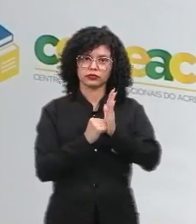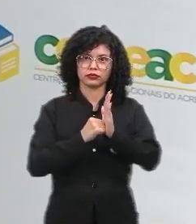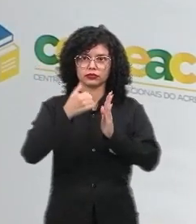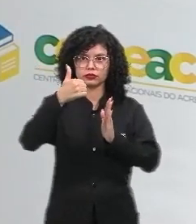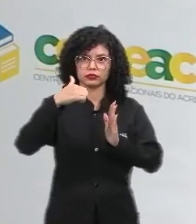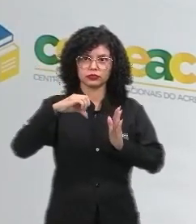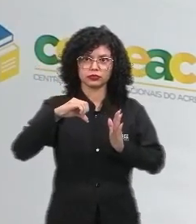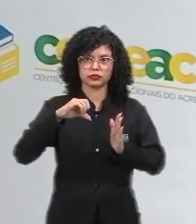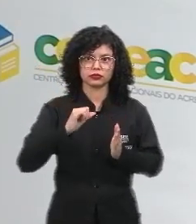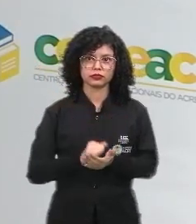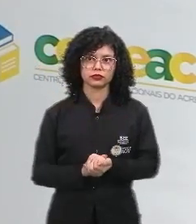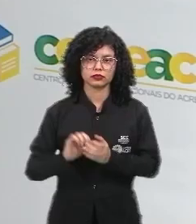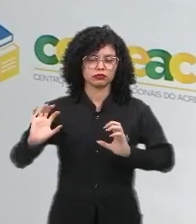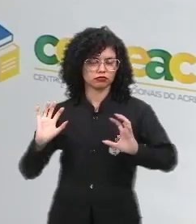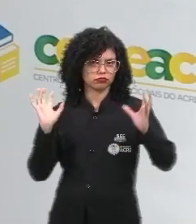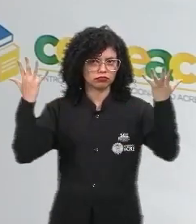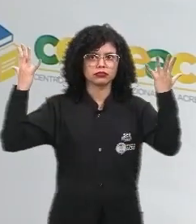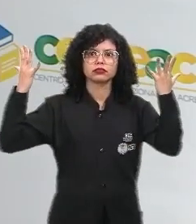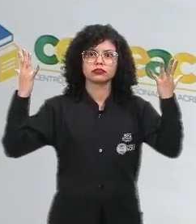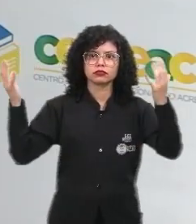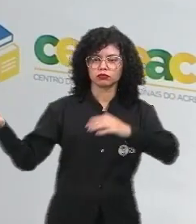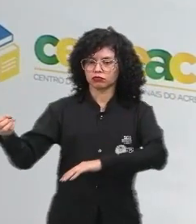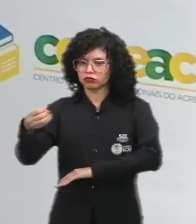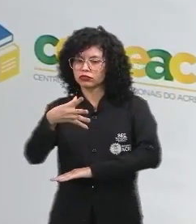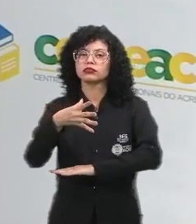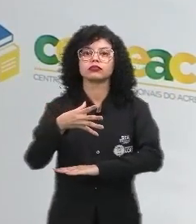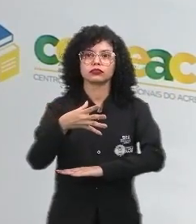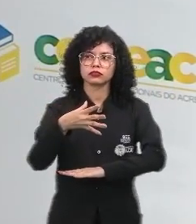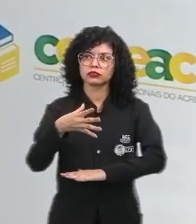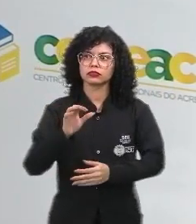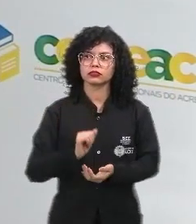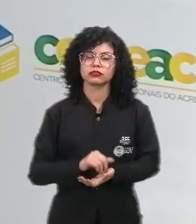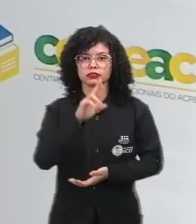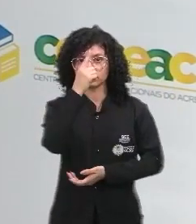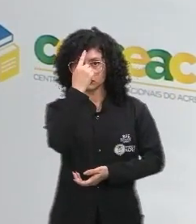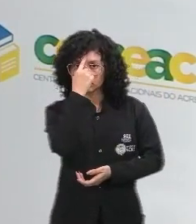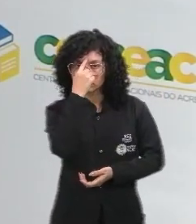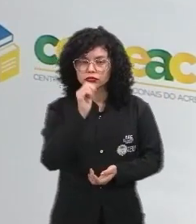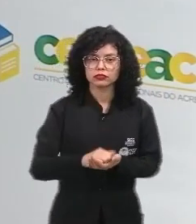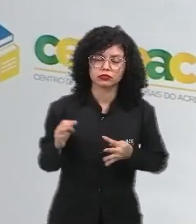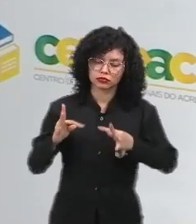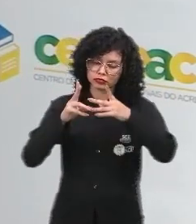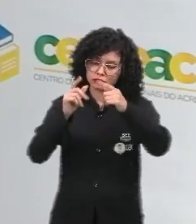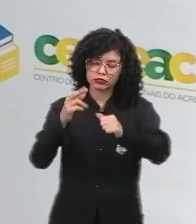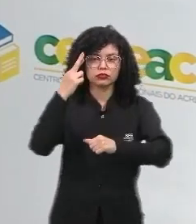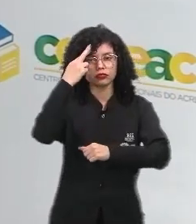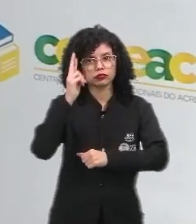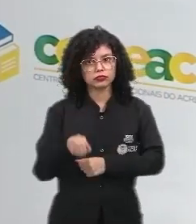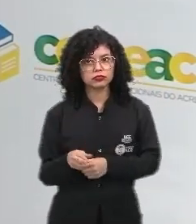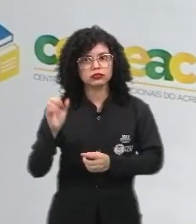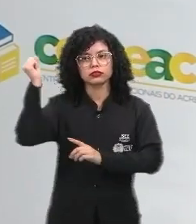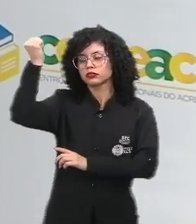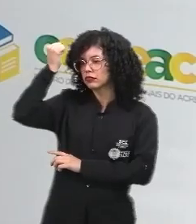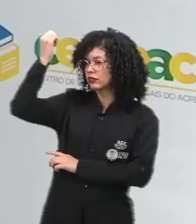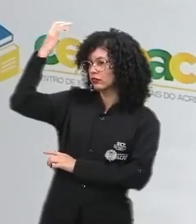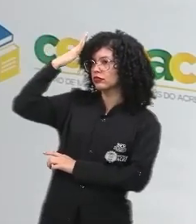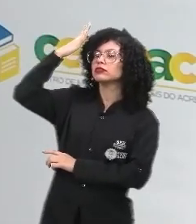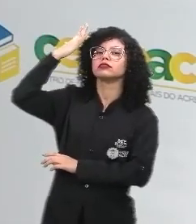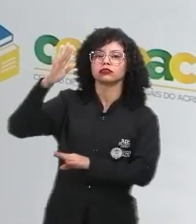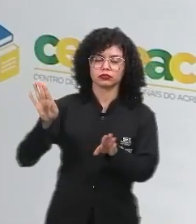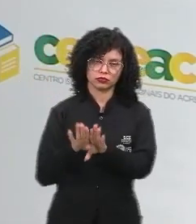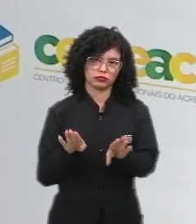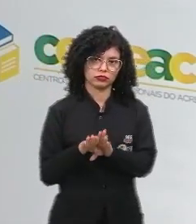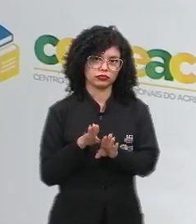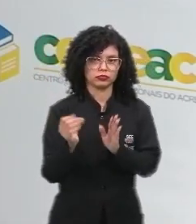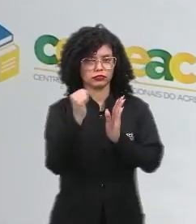XIX, um clima de inovação, a racionalidade tomando conta por meio do iluminismo, que desde o